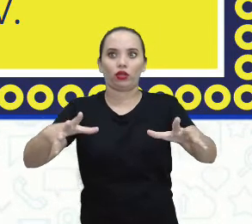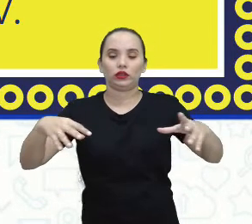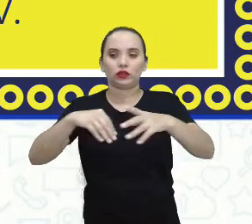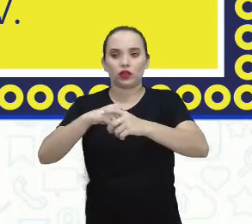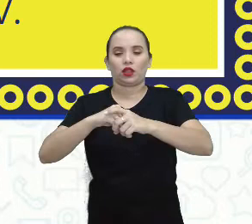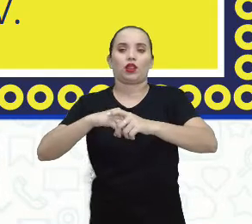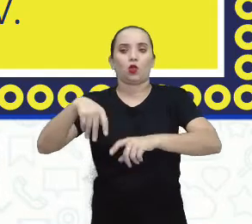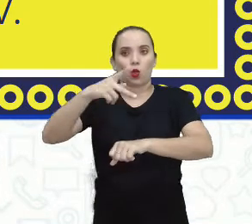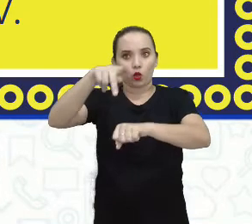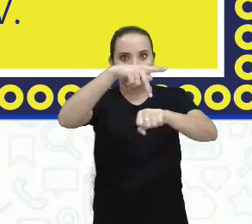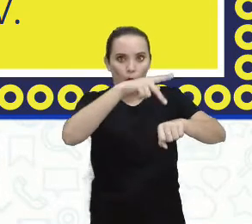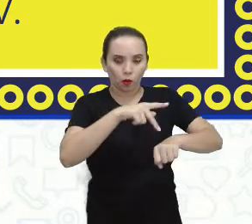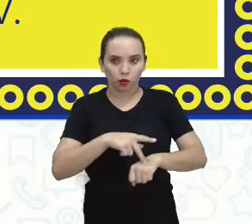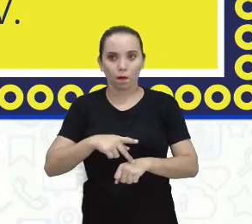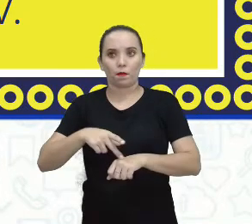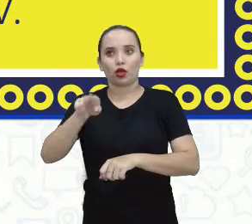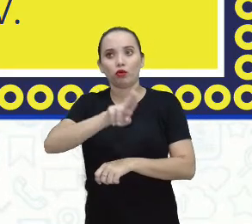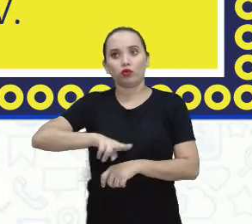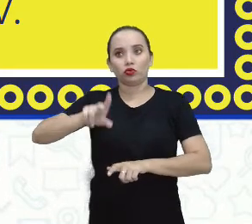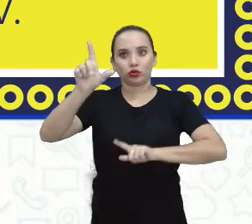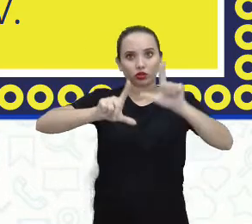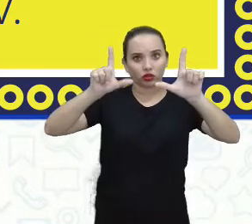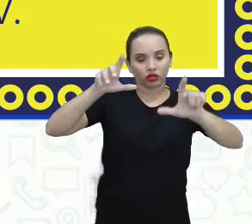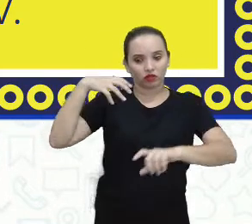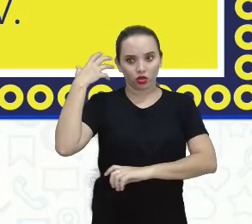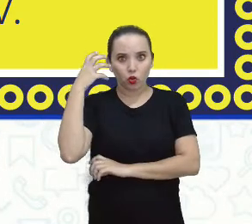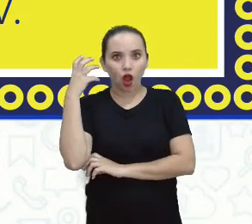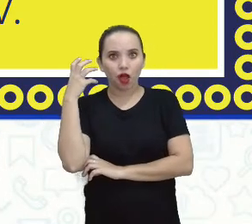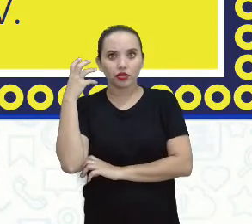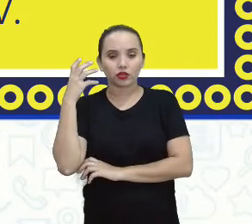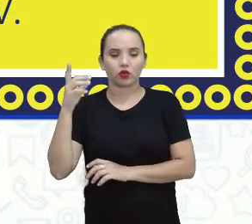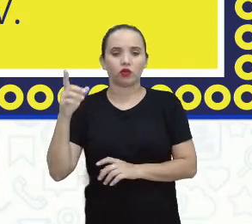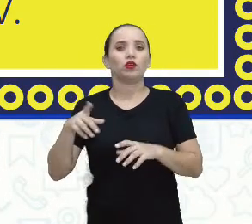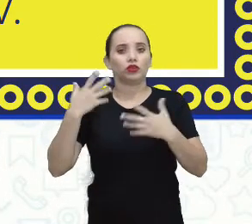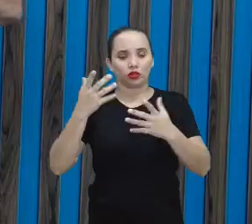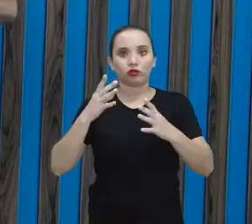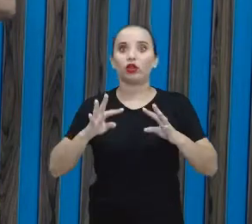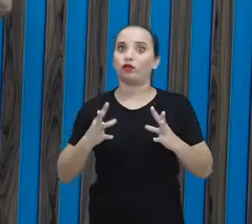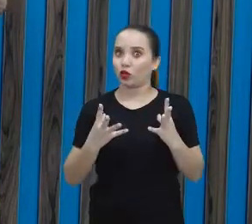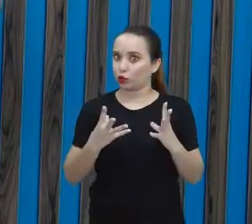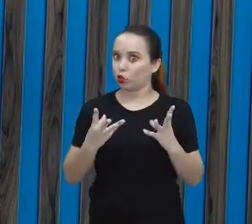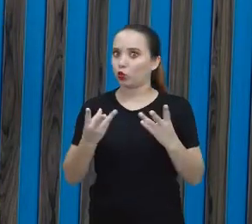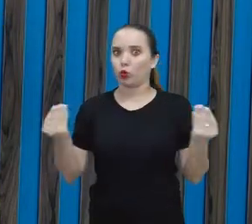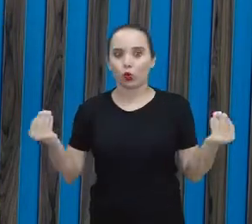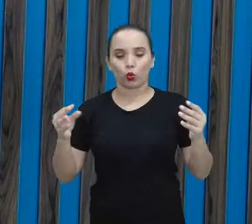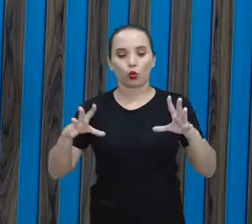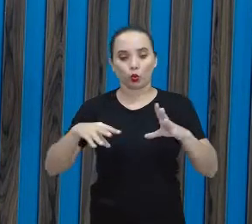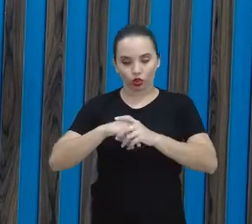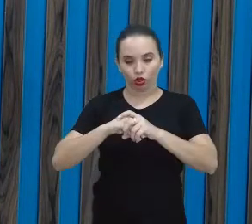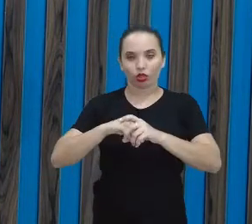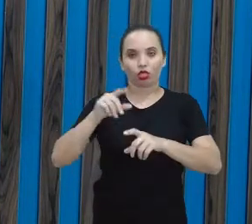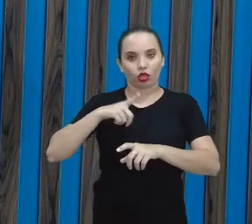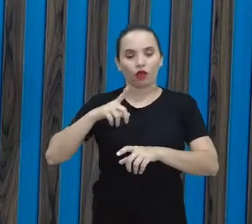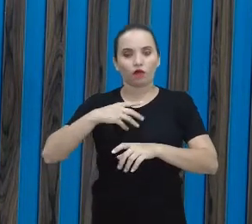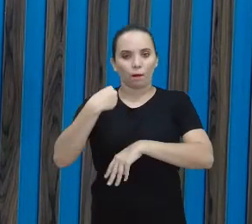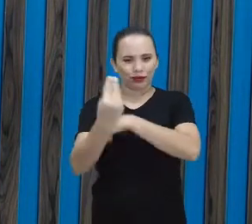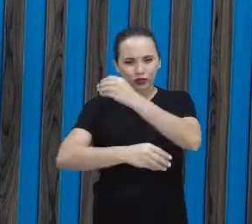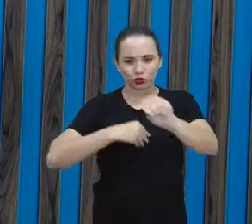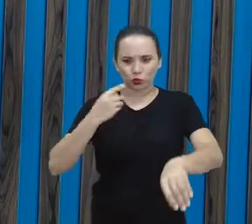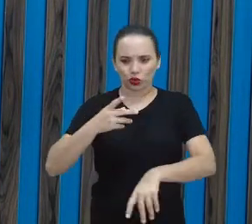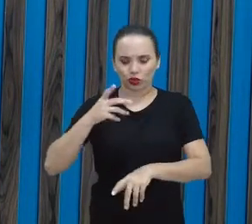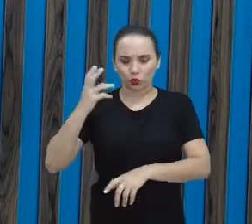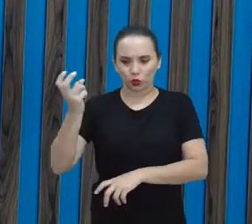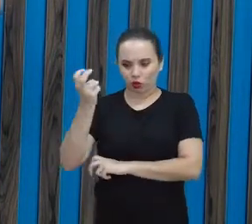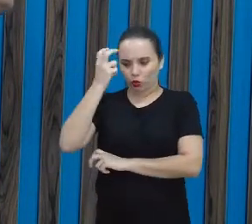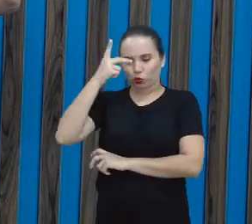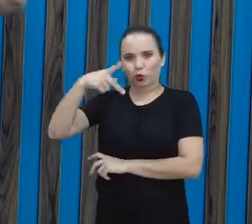proliferação das rádios e canais de TV. Então, a televisão, o rádio, estava impregnado da cultura pop. Né?